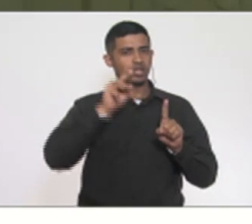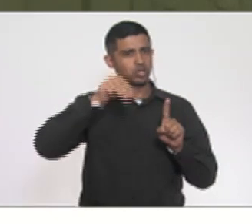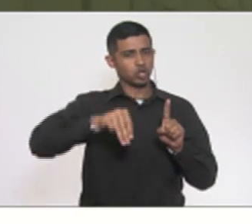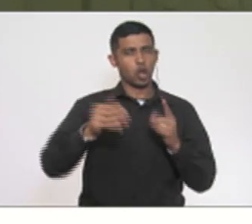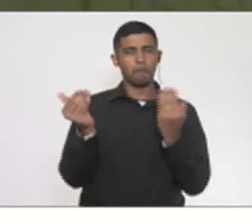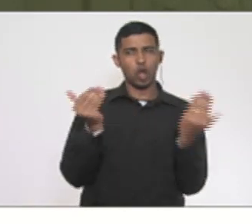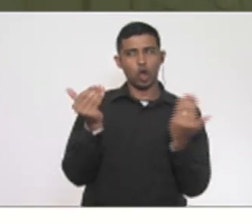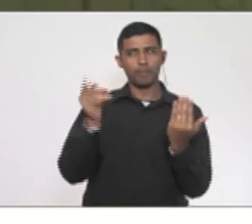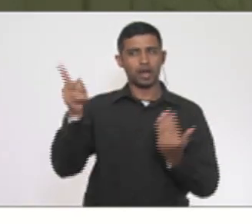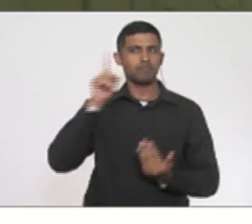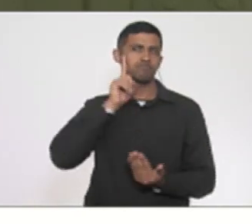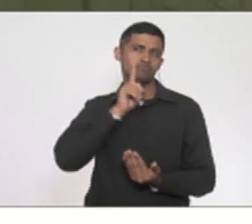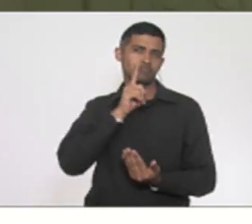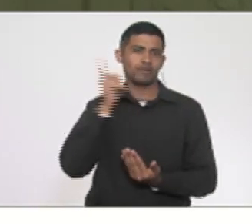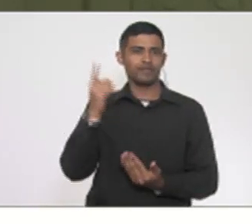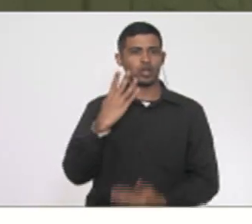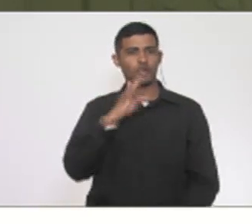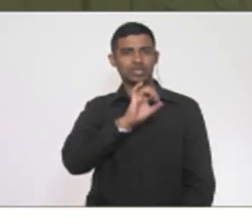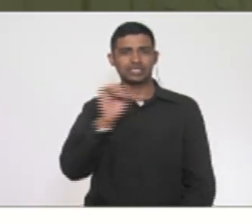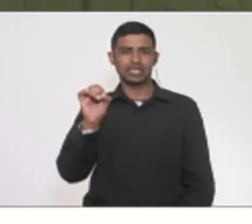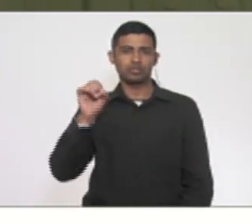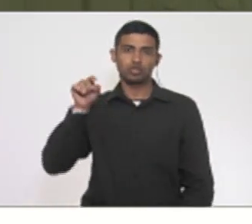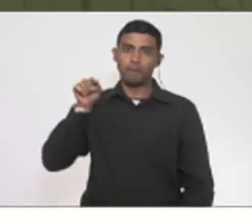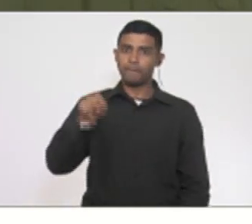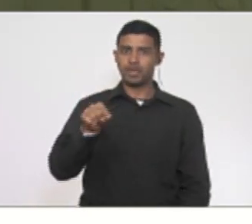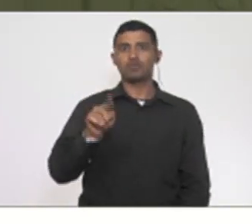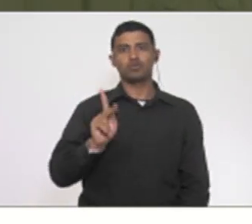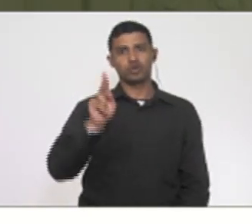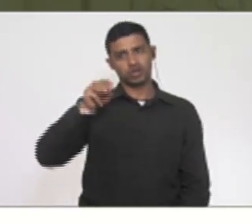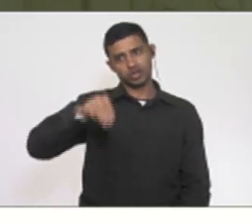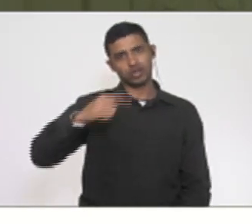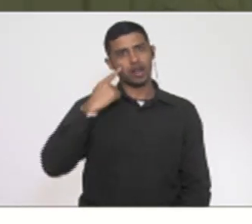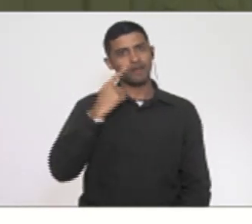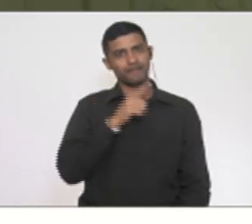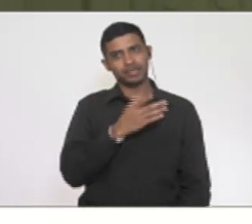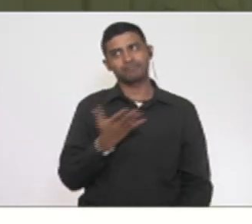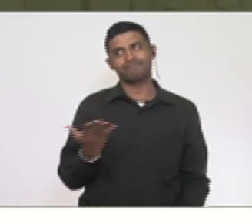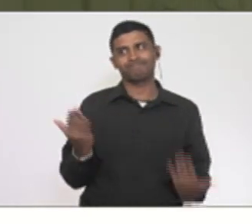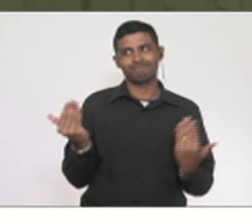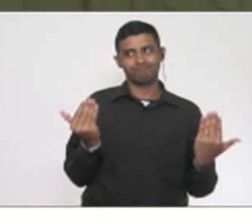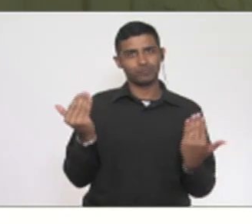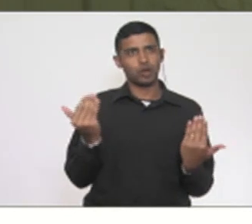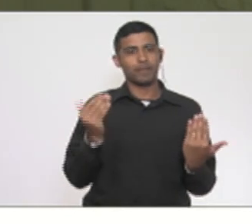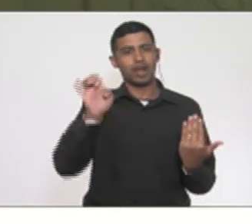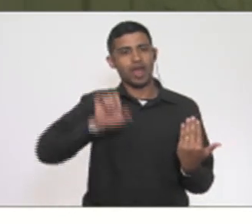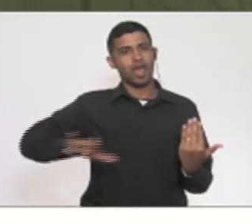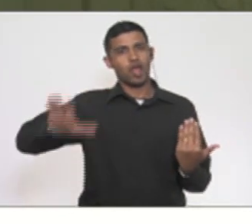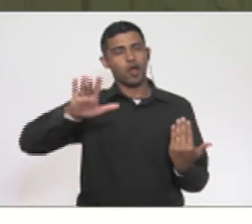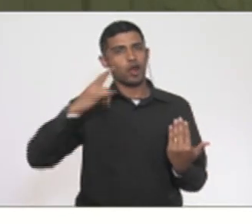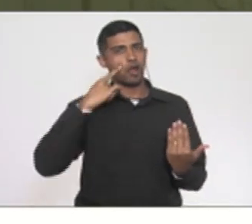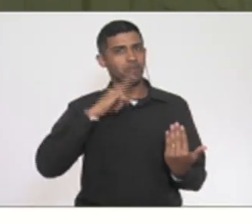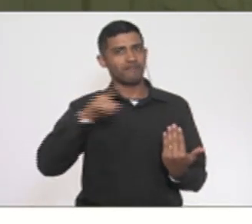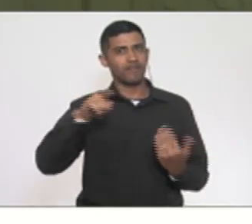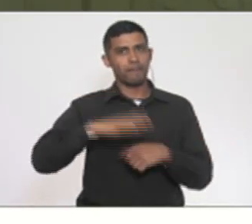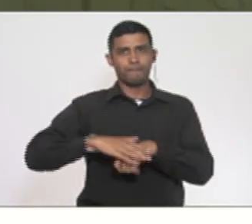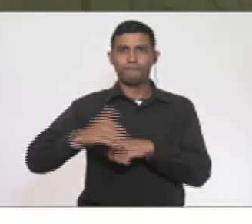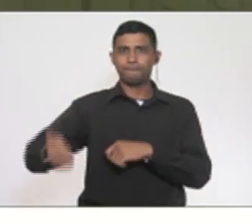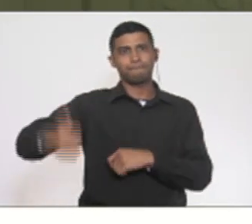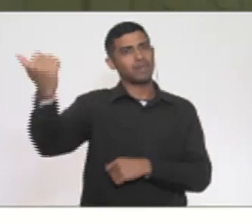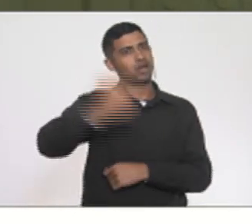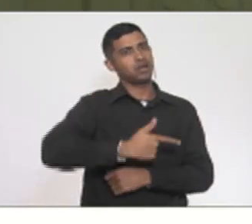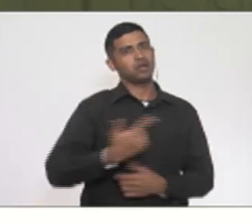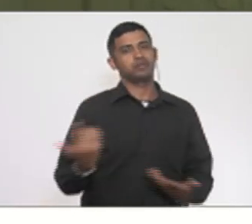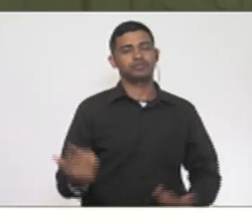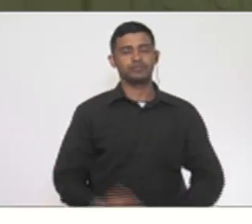americana, aí é covardia, porque eles têm 400 mil quilômetros de gasodutos. Se for comparar com a Europa, também eles têm um tamanho imenso